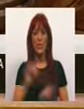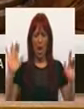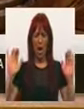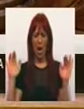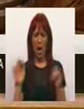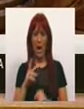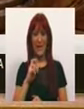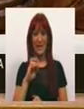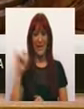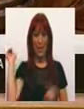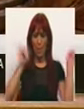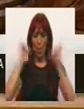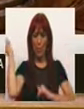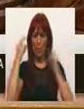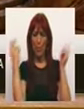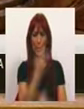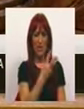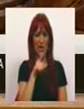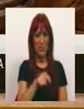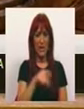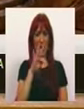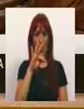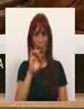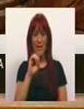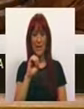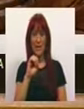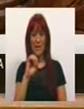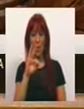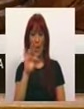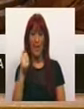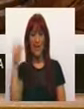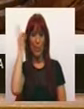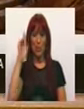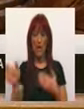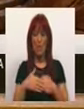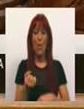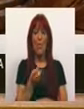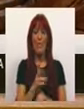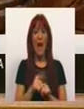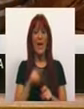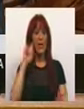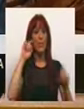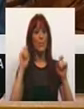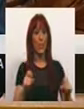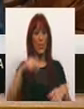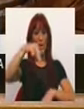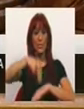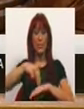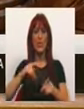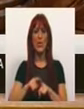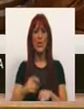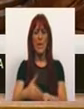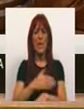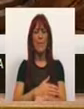30 meios aéreos 3445 bombeiros o inúmeros postos de vigia preto disse nos